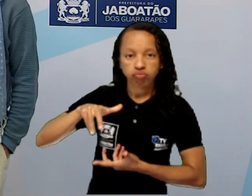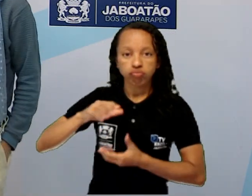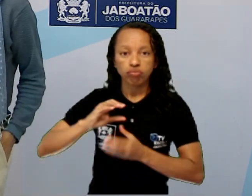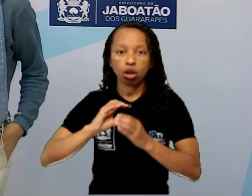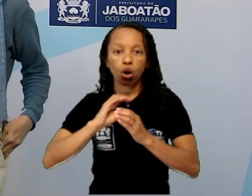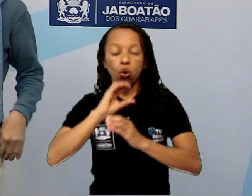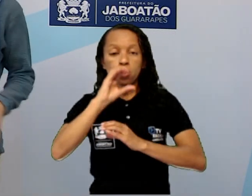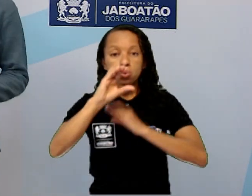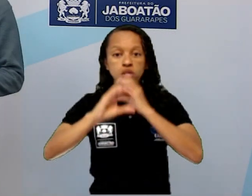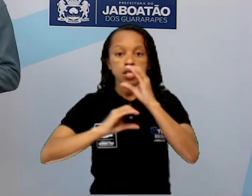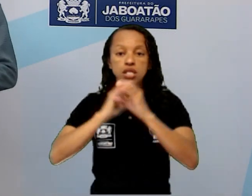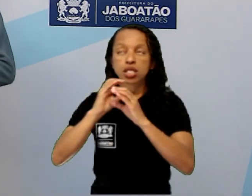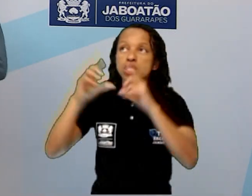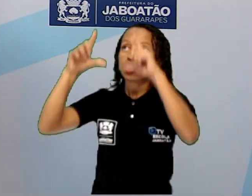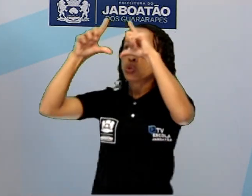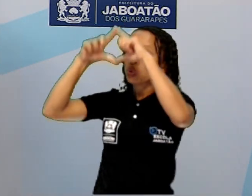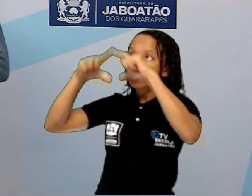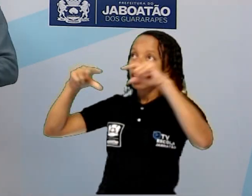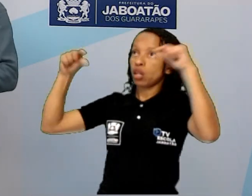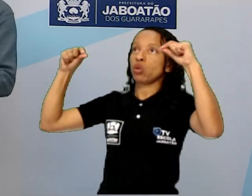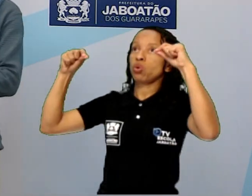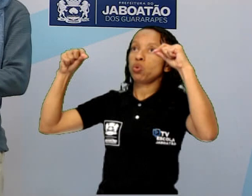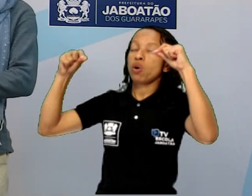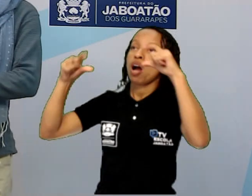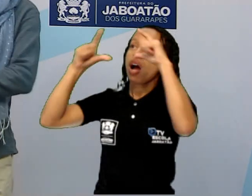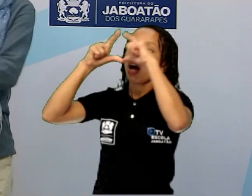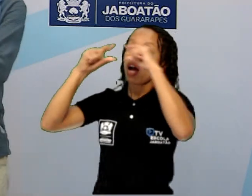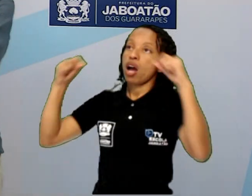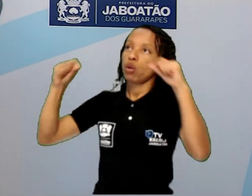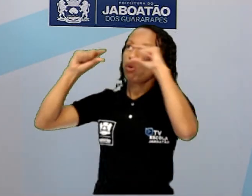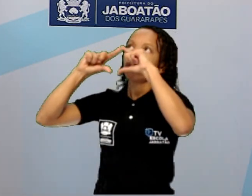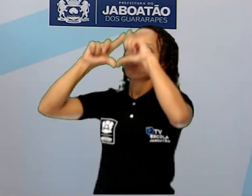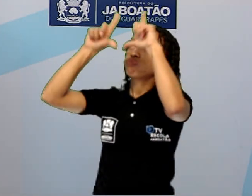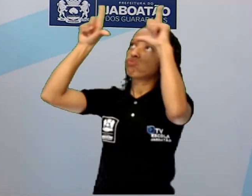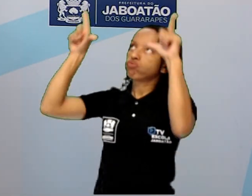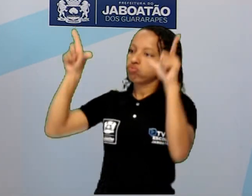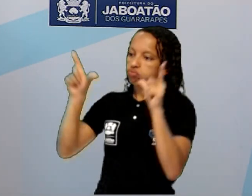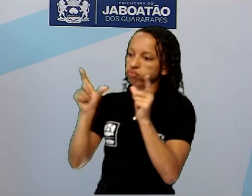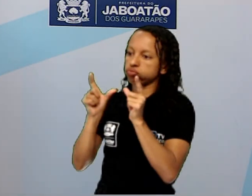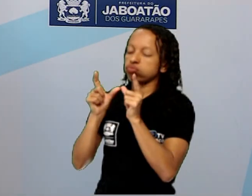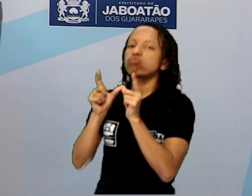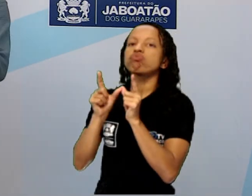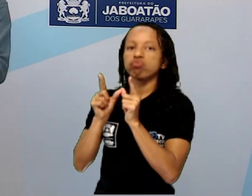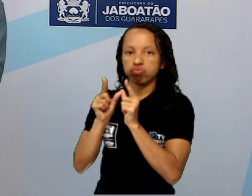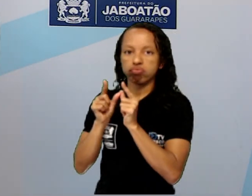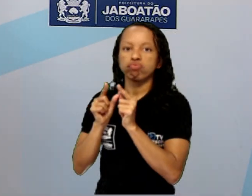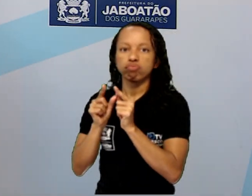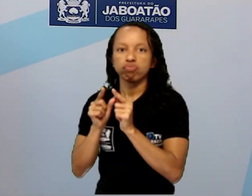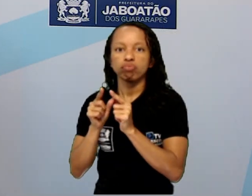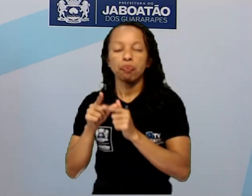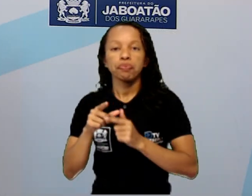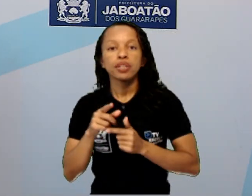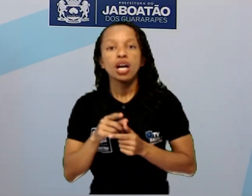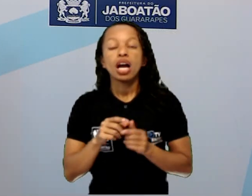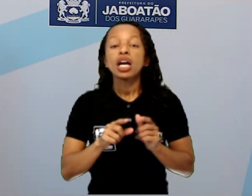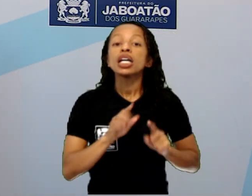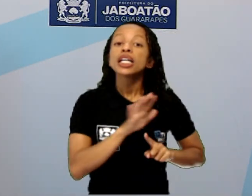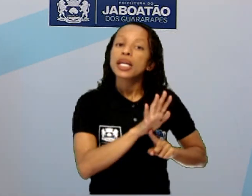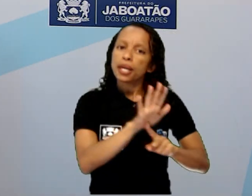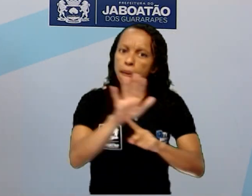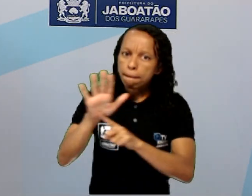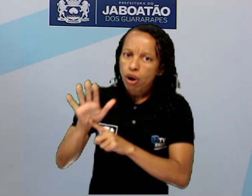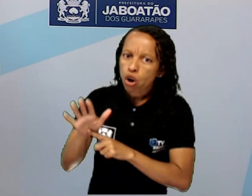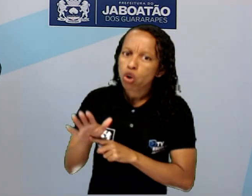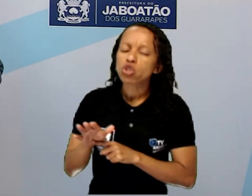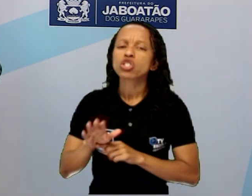lunar, né? É uma lua cheia que diz que dia o carnaval vai acontecer e, consequentemente, a Páscoa.